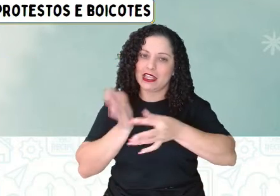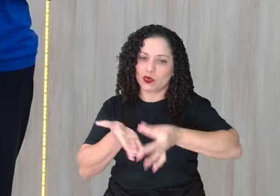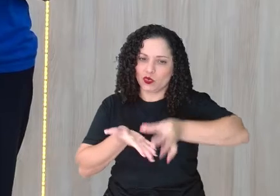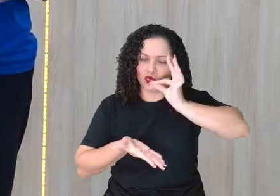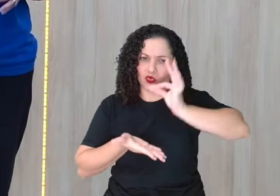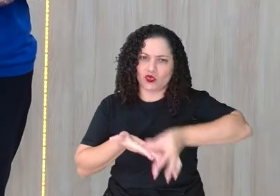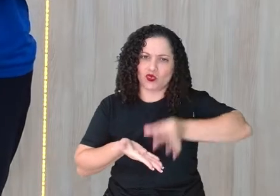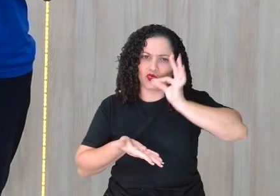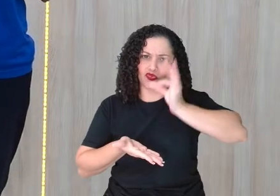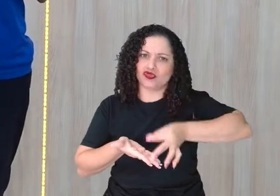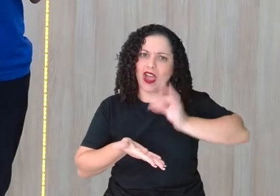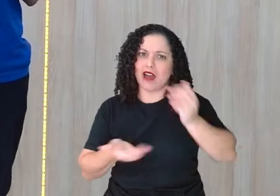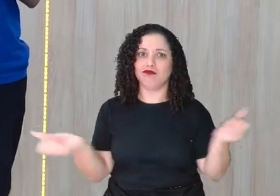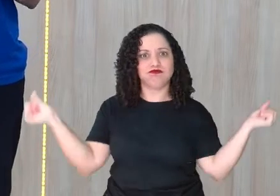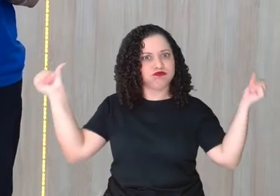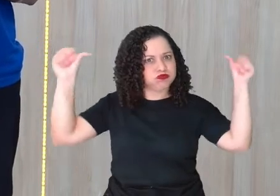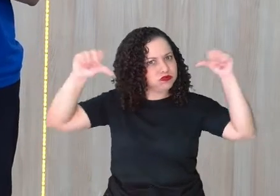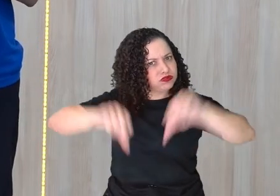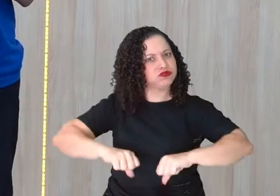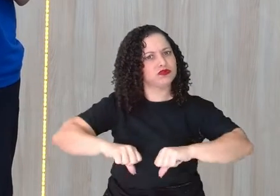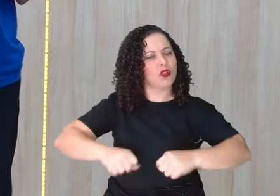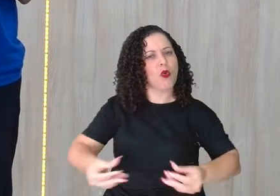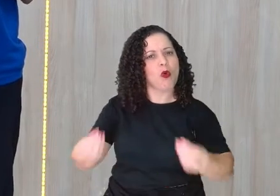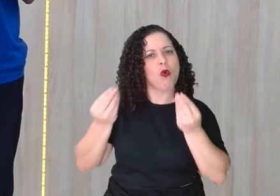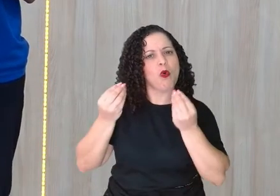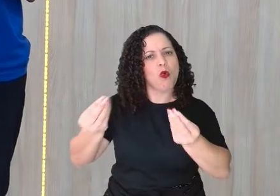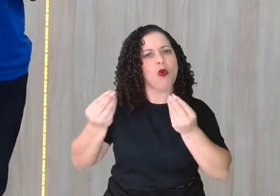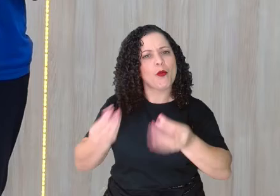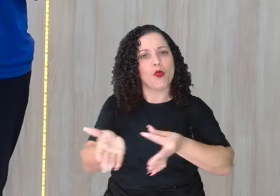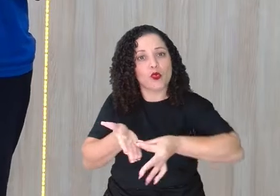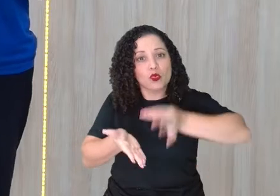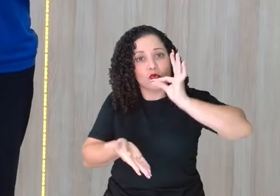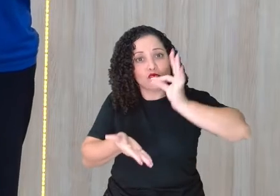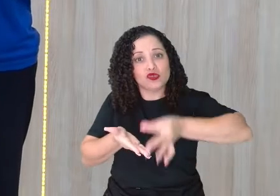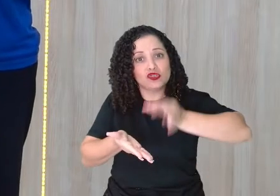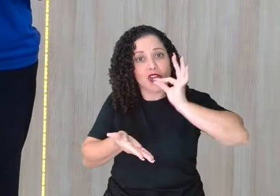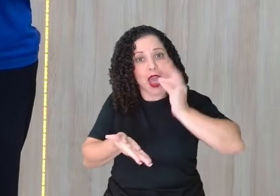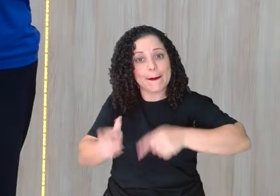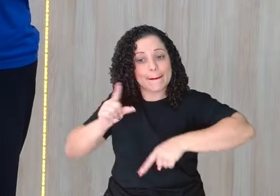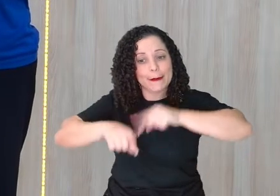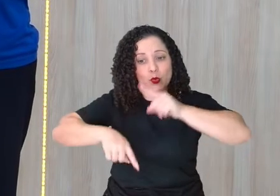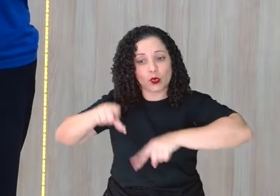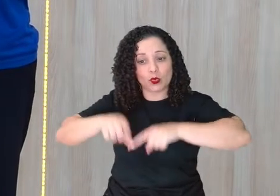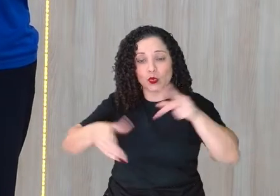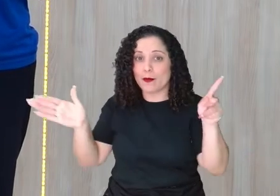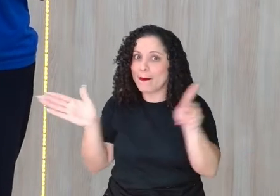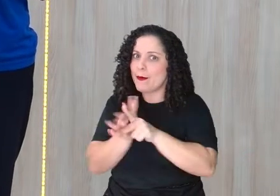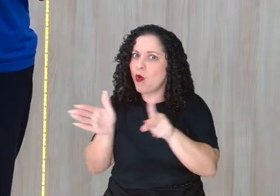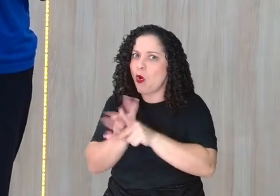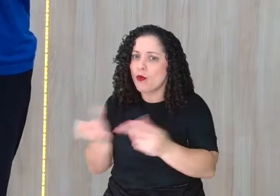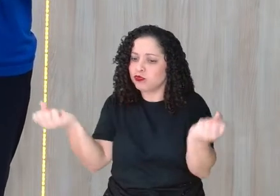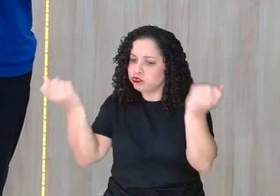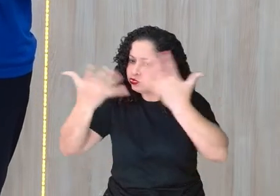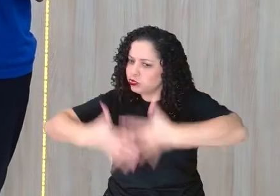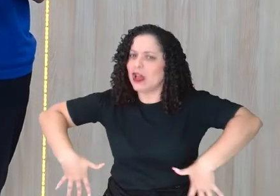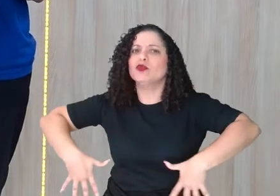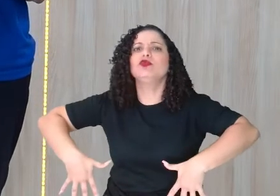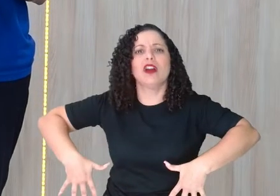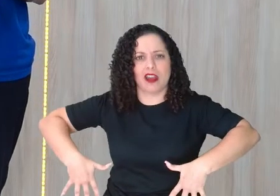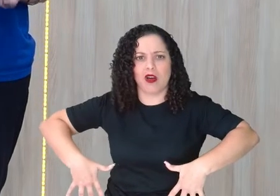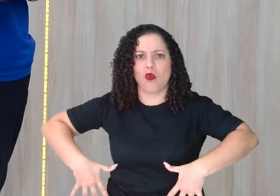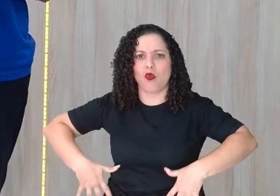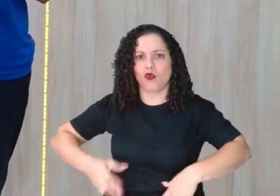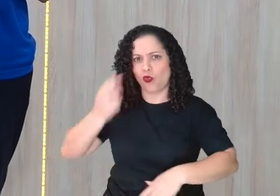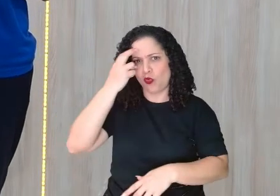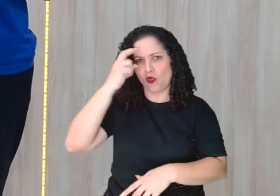chá foi o estopim. O chá lá é um produto, né, que é muito